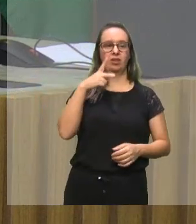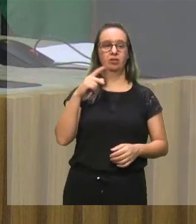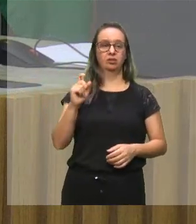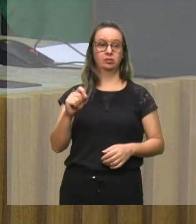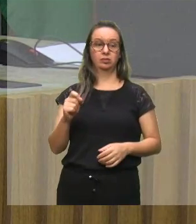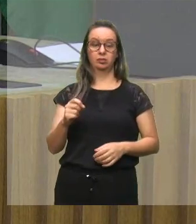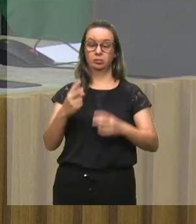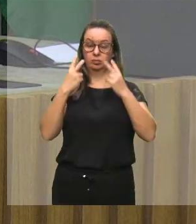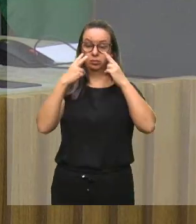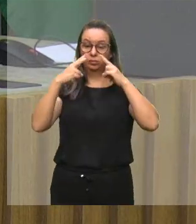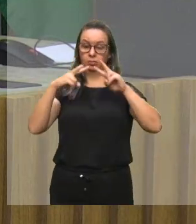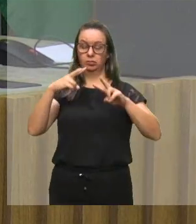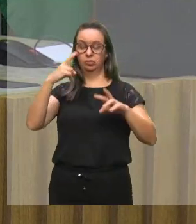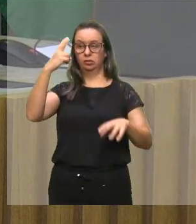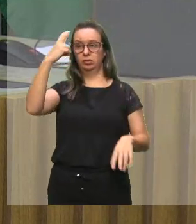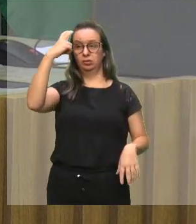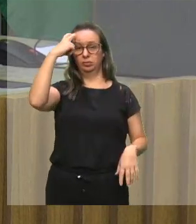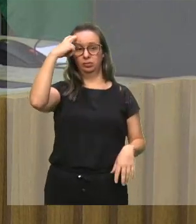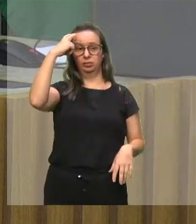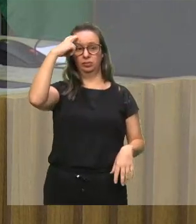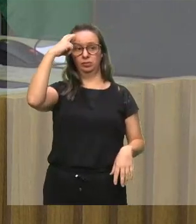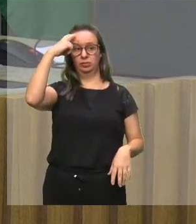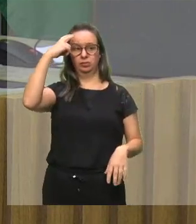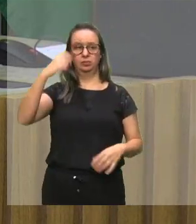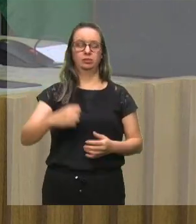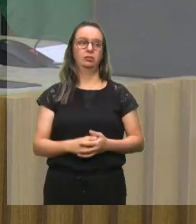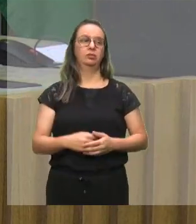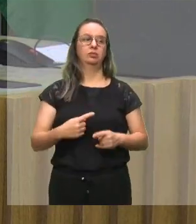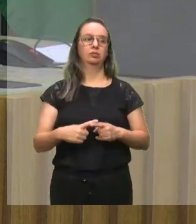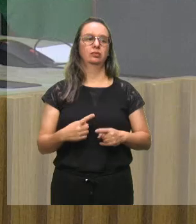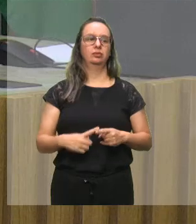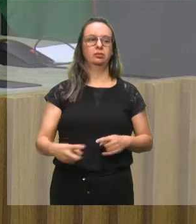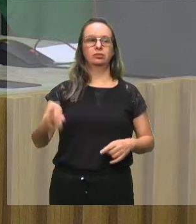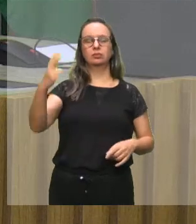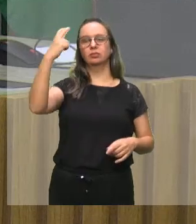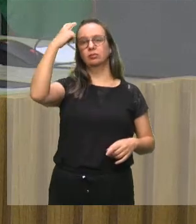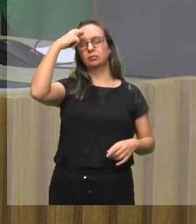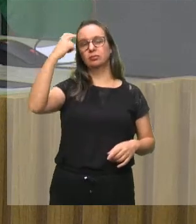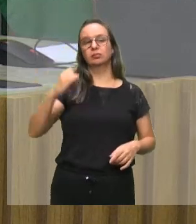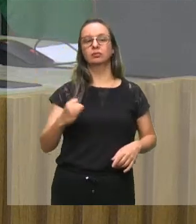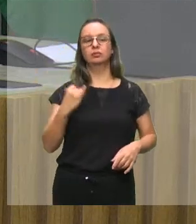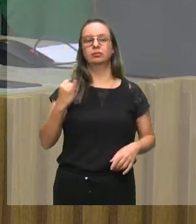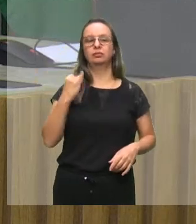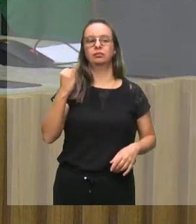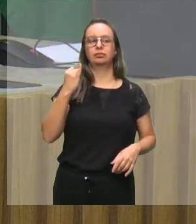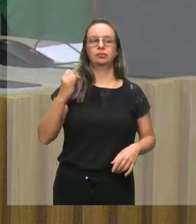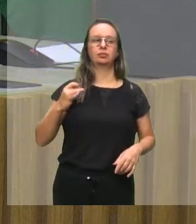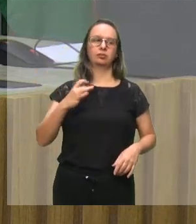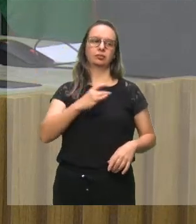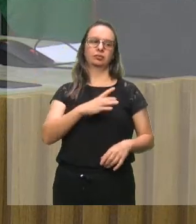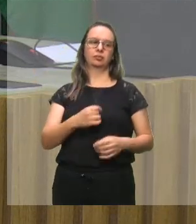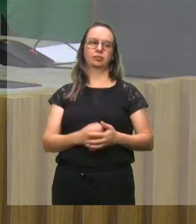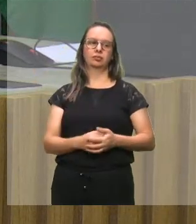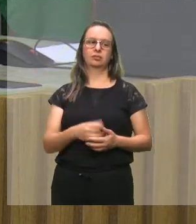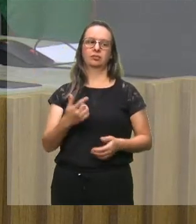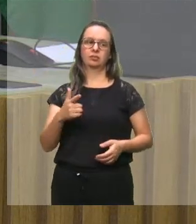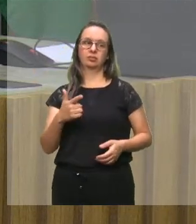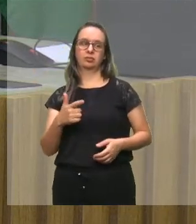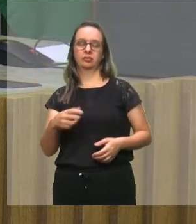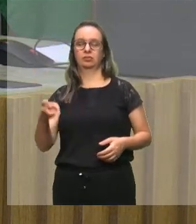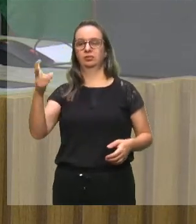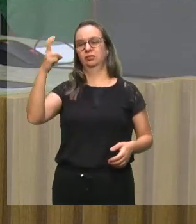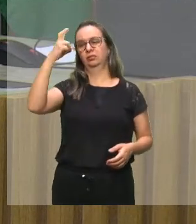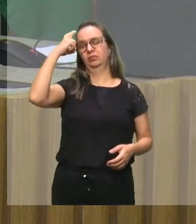da cultura, pensando que a cultura também é uma base da nossa saúde, porque se nós não podemos nos expressar,